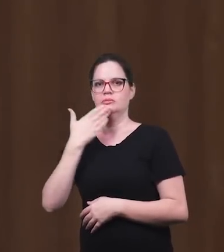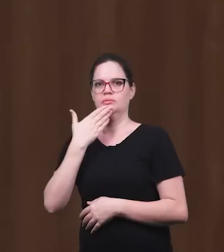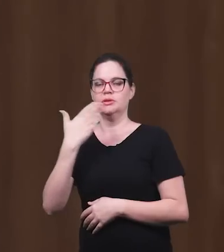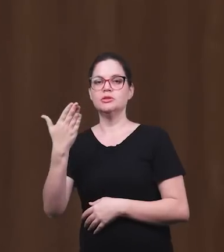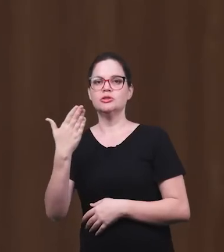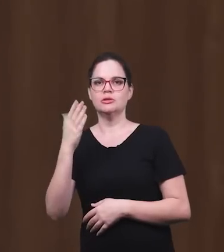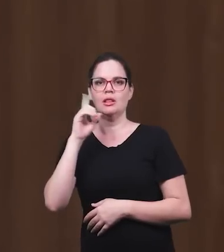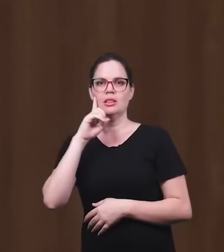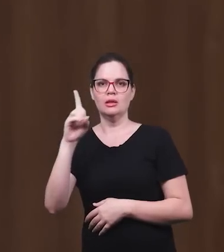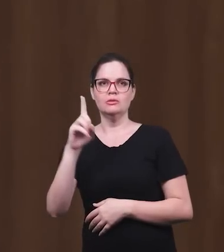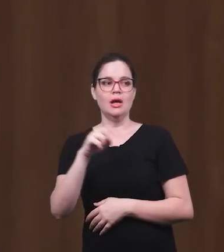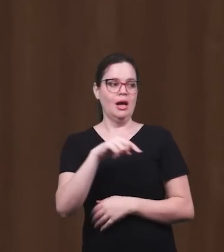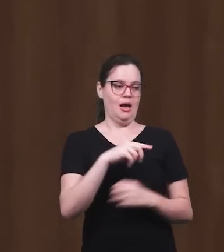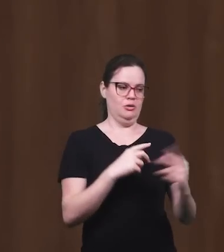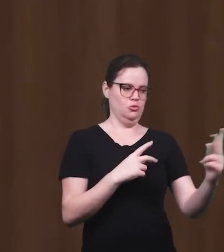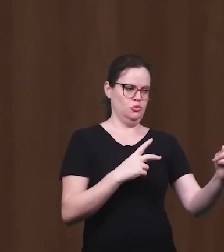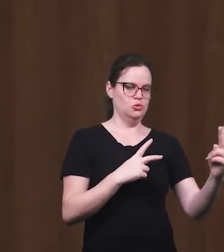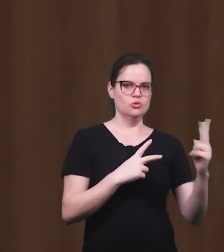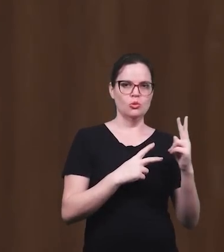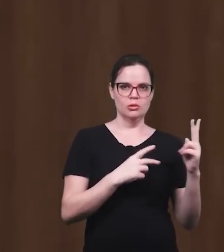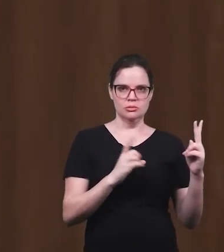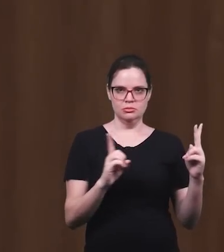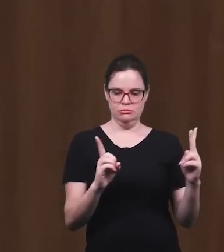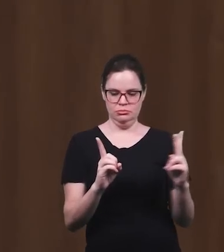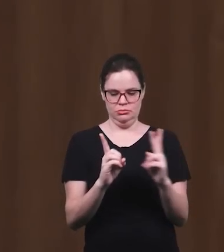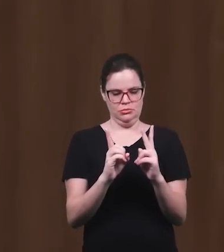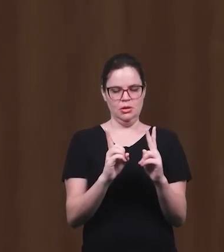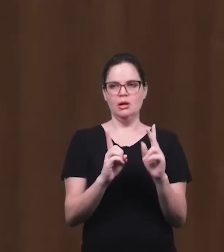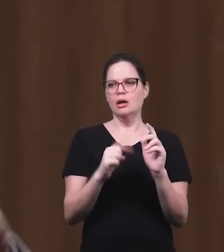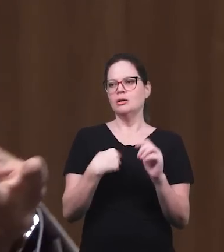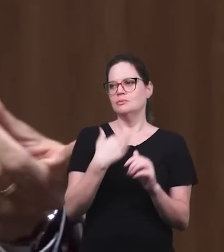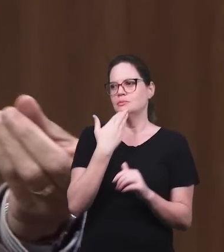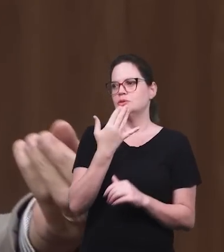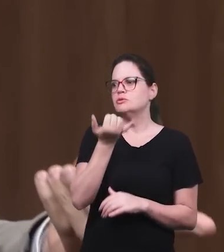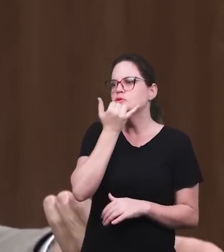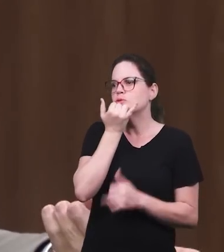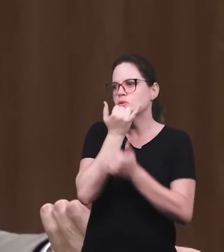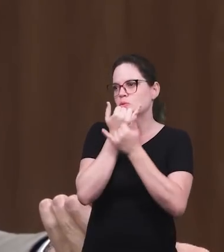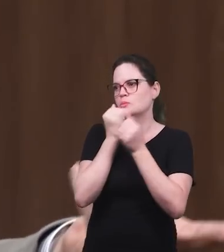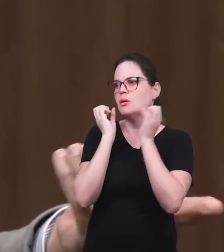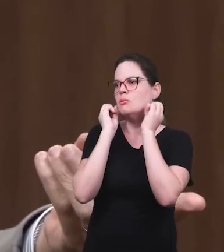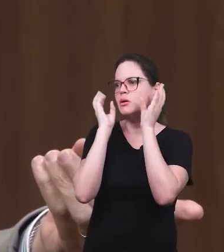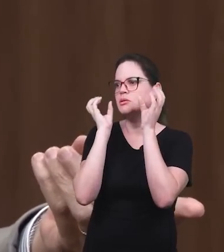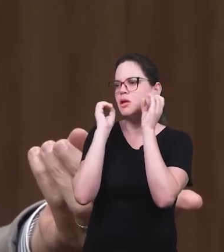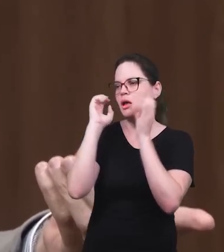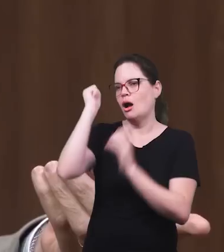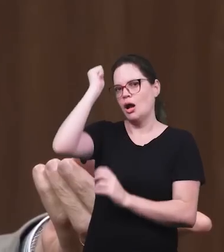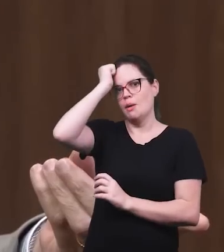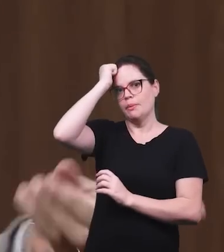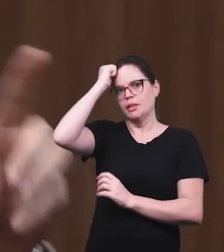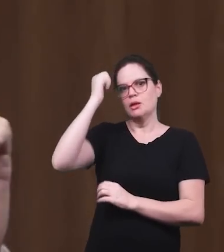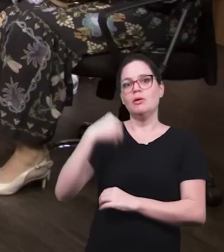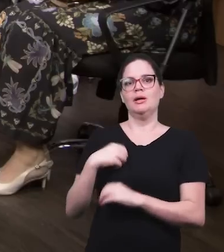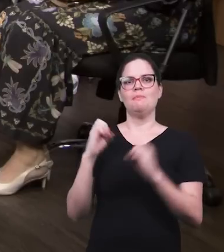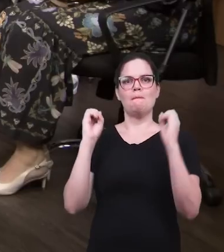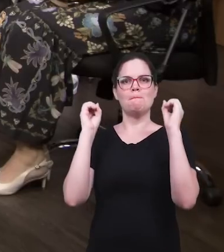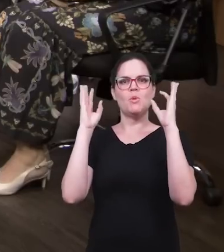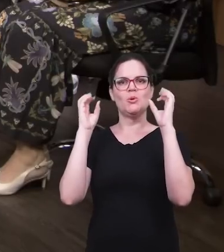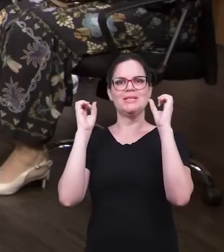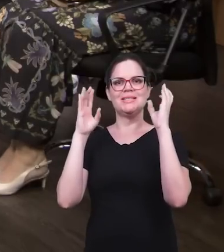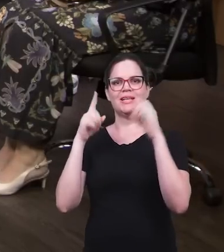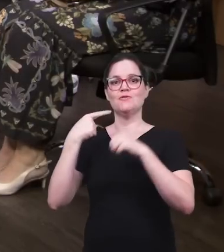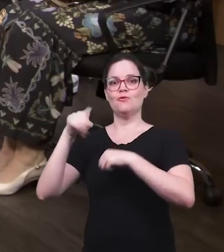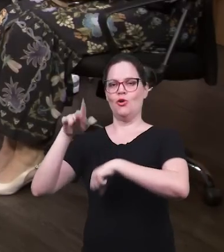eles pediram a Moisés, se recompuseram, Moisés orou por eles e foram curados. Não houve